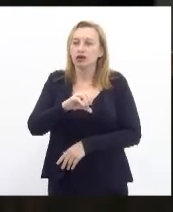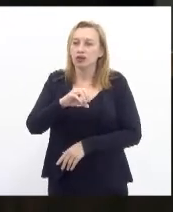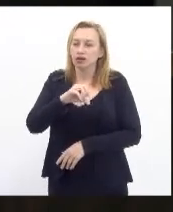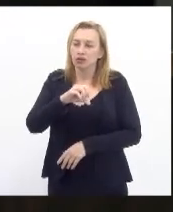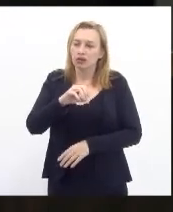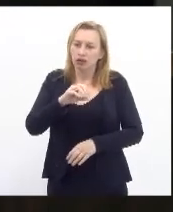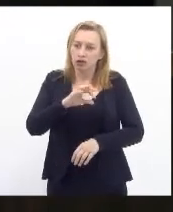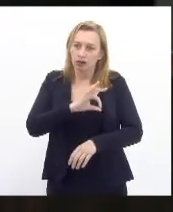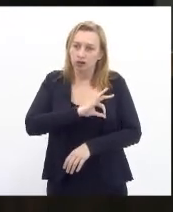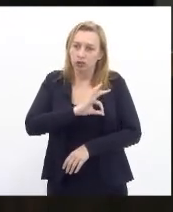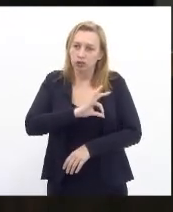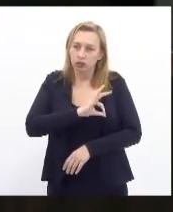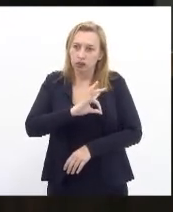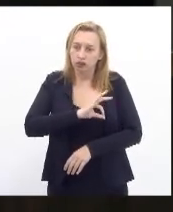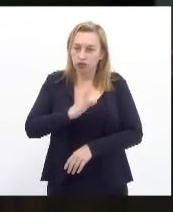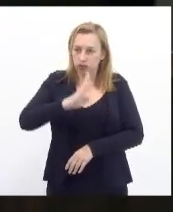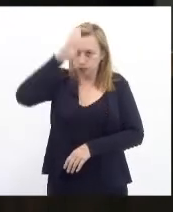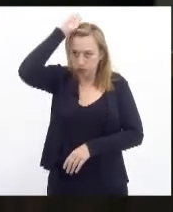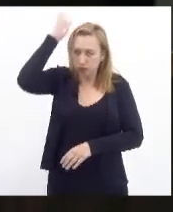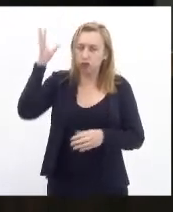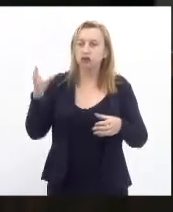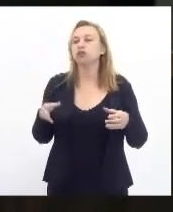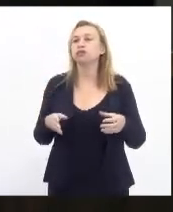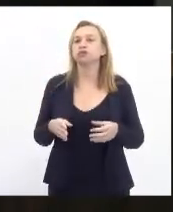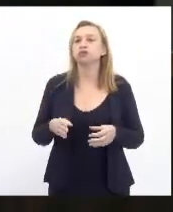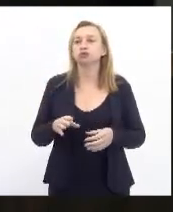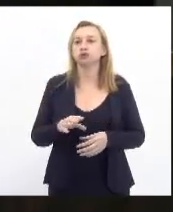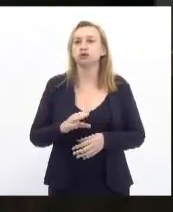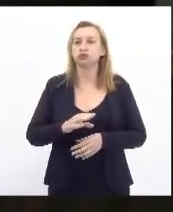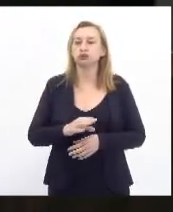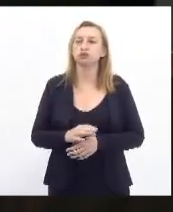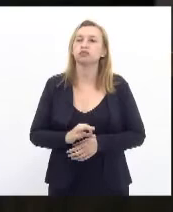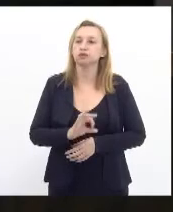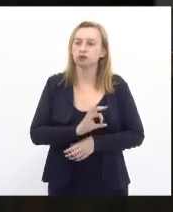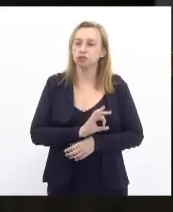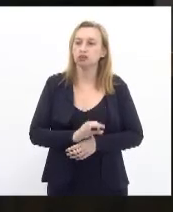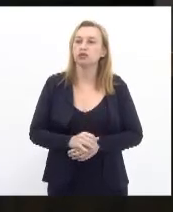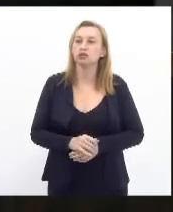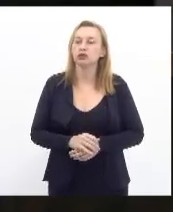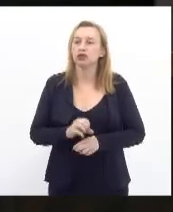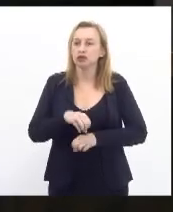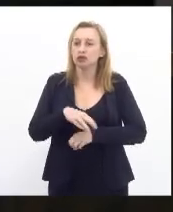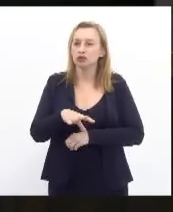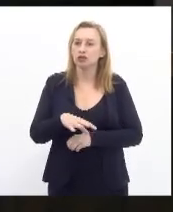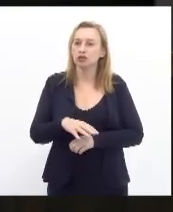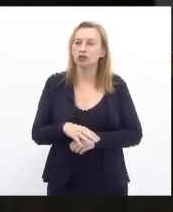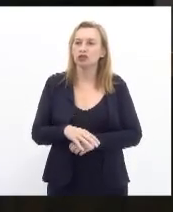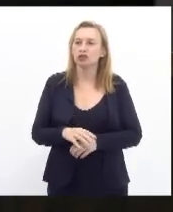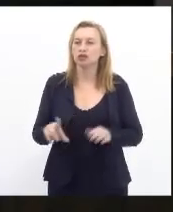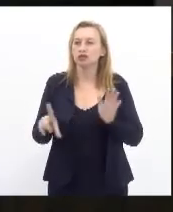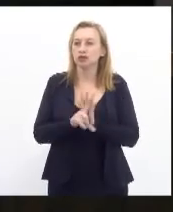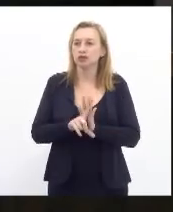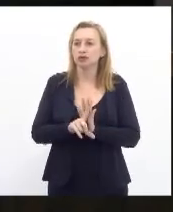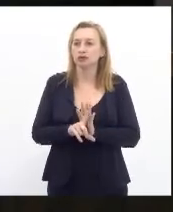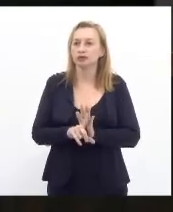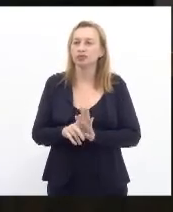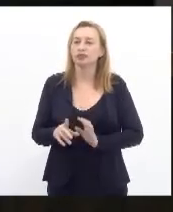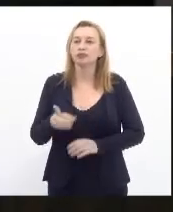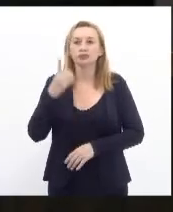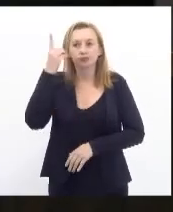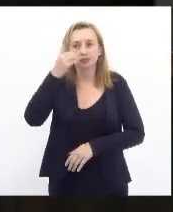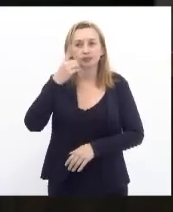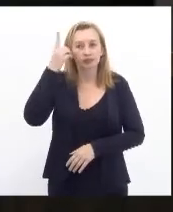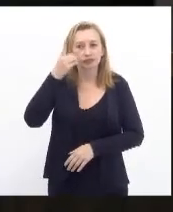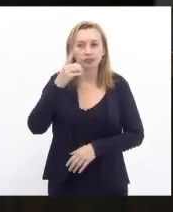Bombeiro Militar do Estado do Rio de Janeiro e da outras providências, pendente de pareceres das comissões de indicações legislativa. Para emitir parecer,